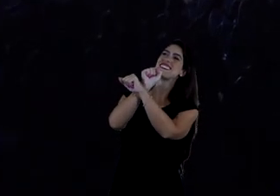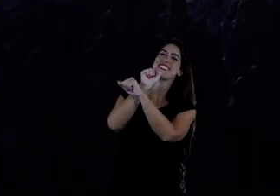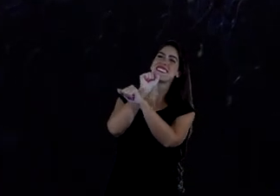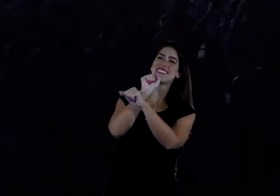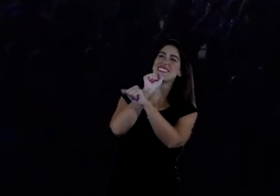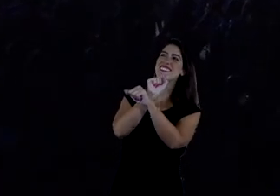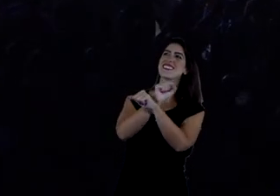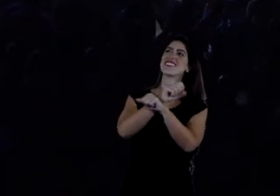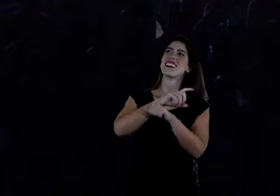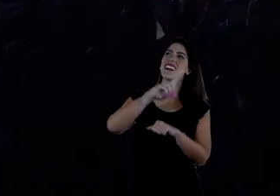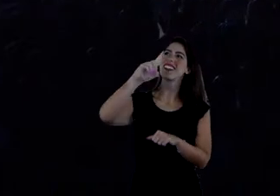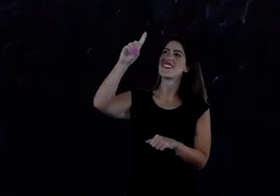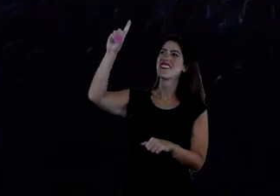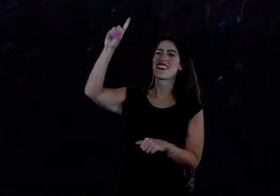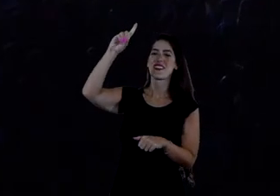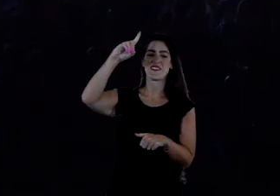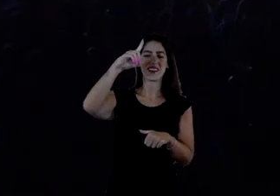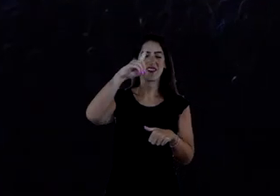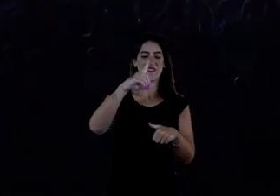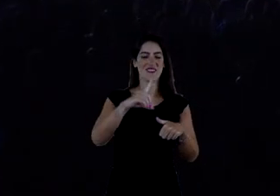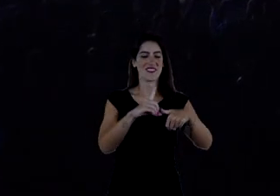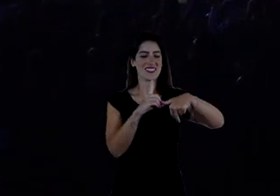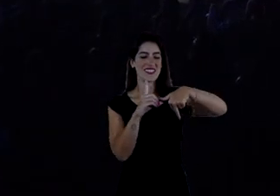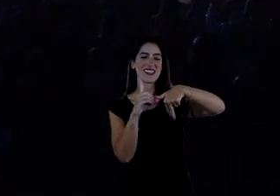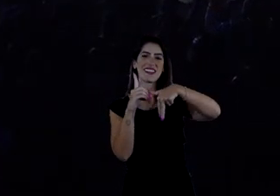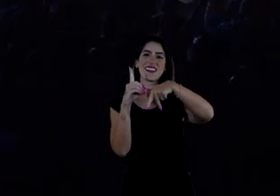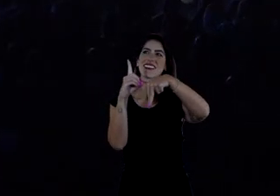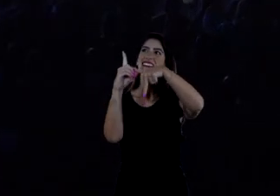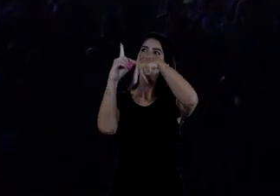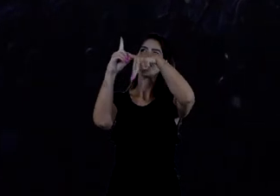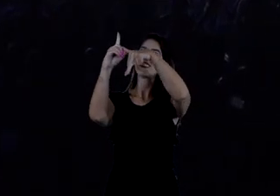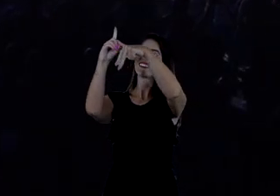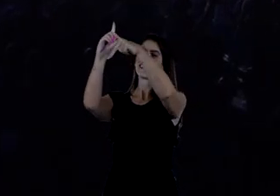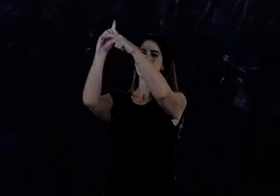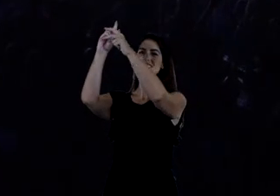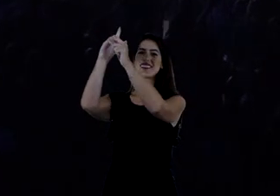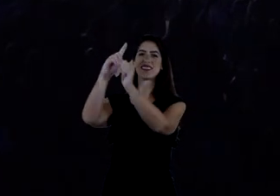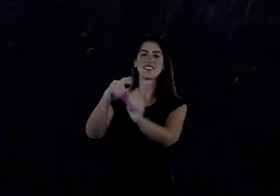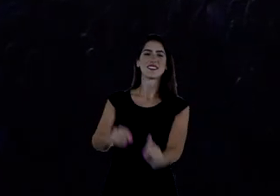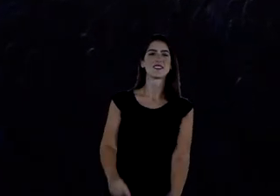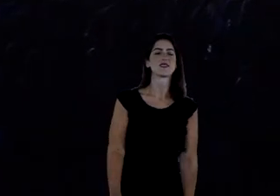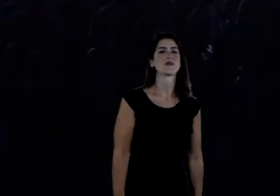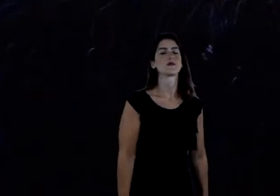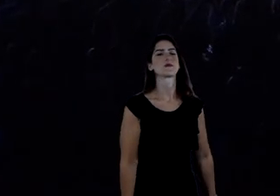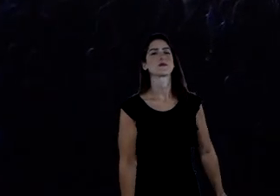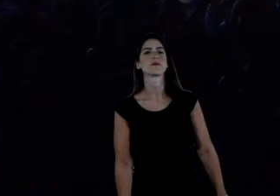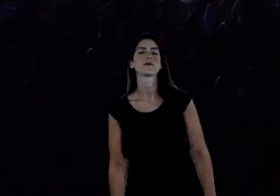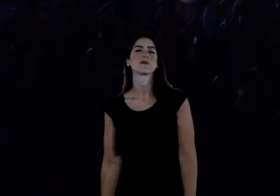aguardado, ele vem me buscar.